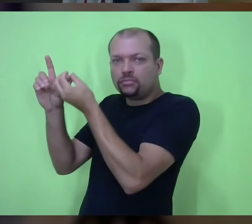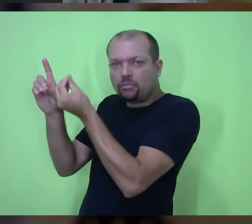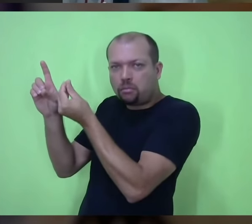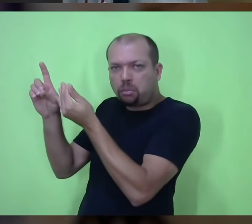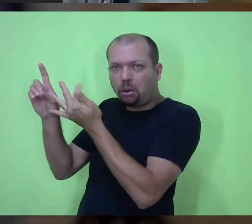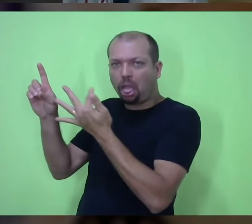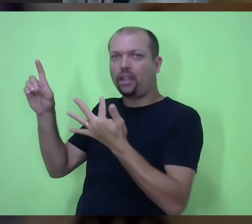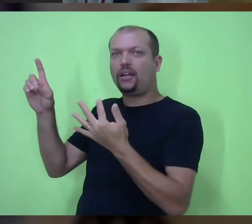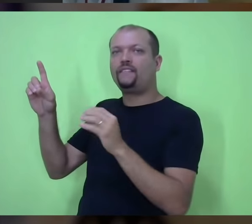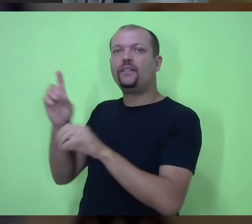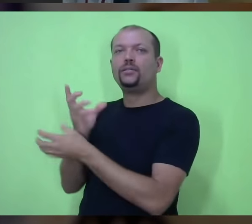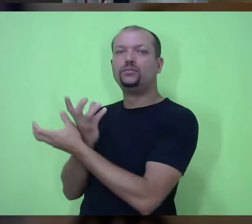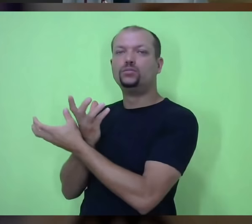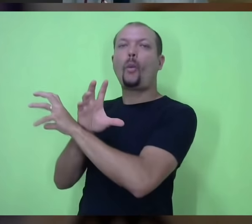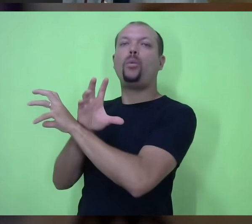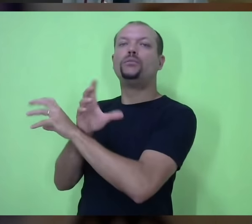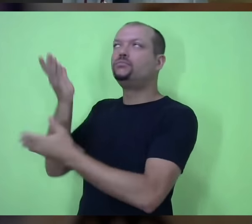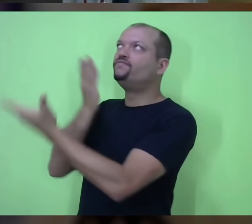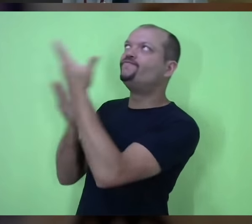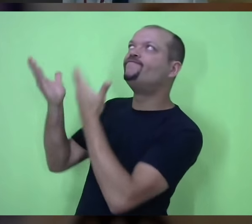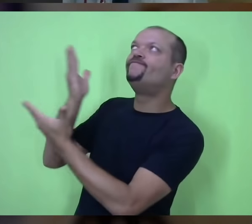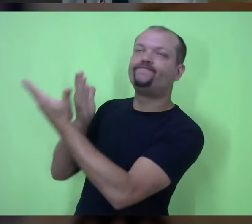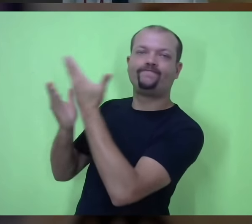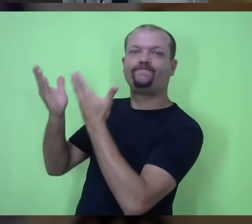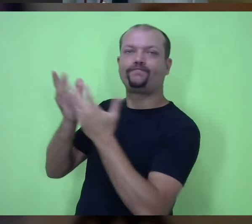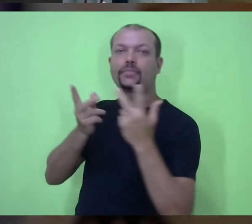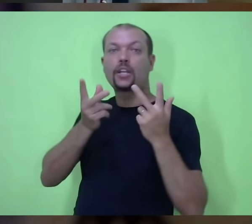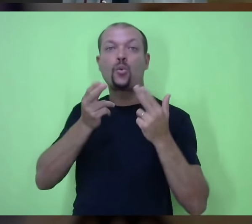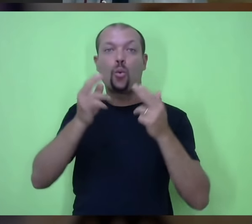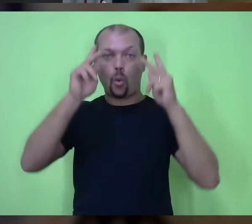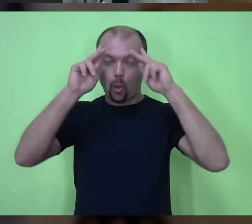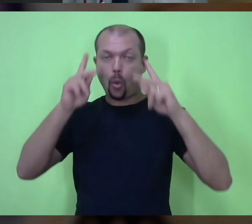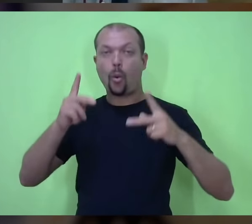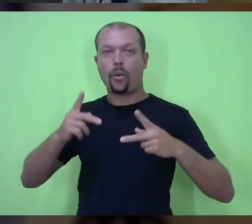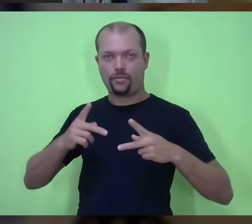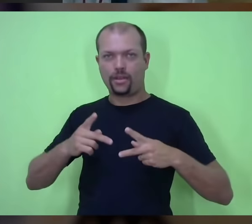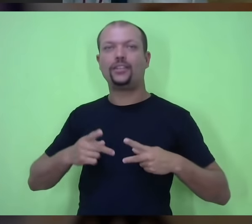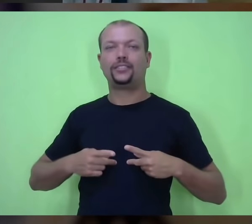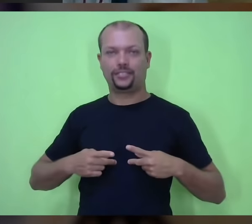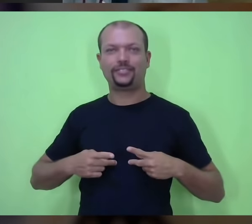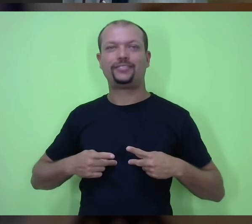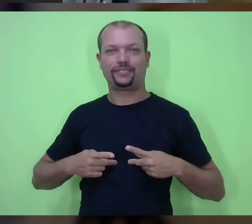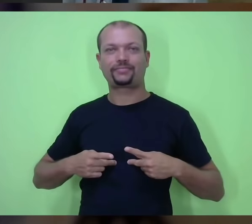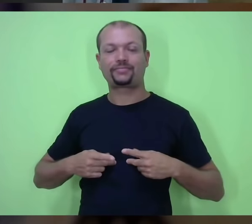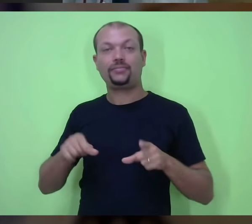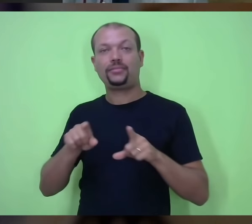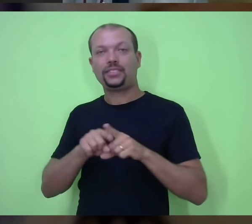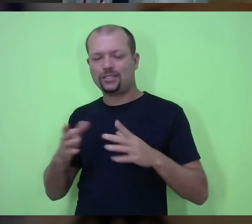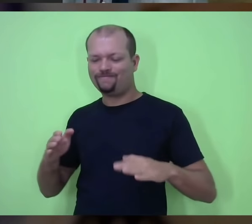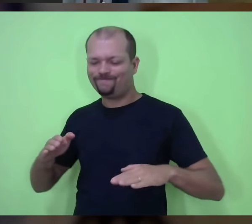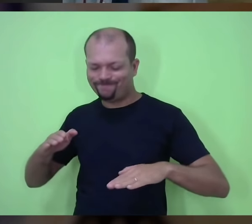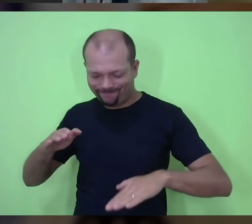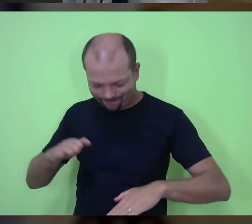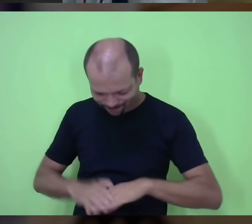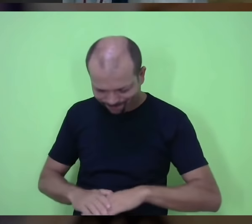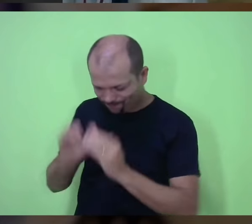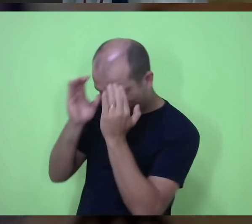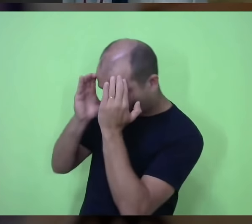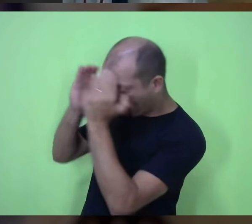esvaziou, assumindo a forma de servo, tornando-se em semelhança de homens e reconhecido em figura humana. A si mesmo se humilhou,